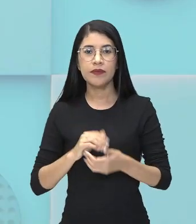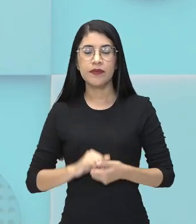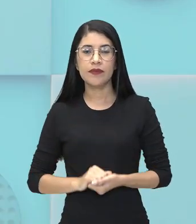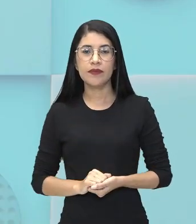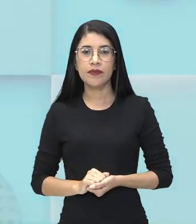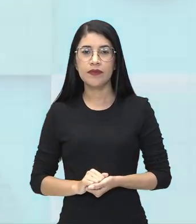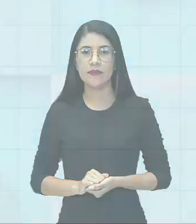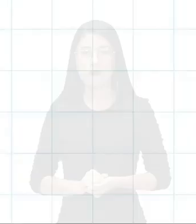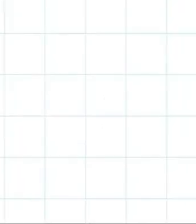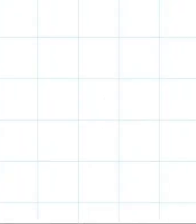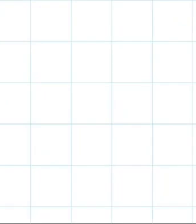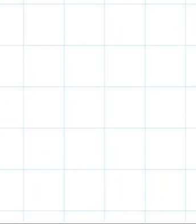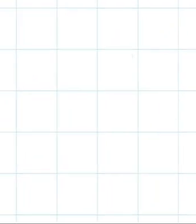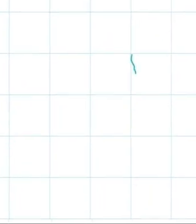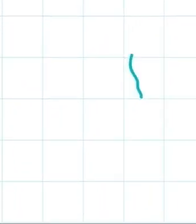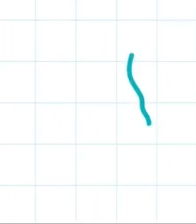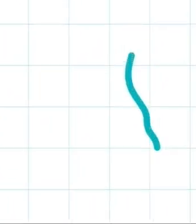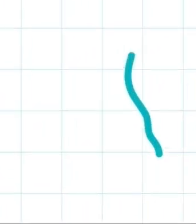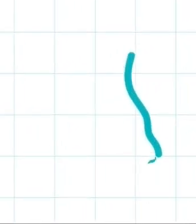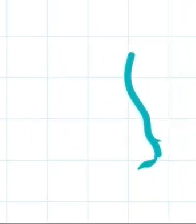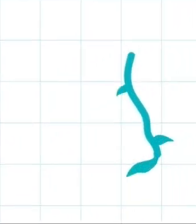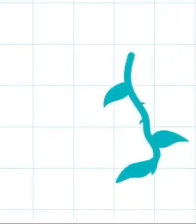nossa aula?